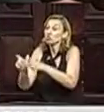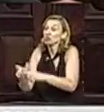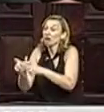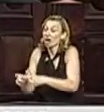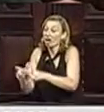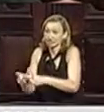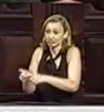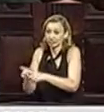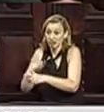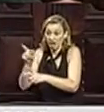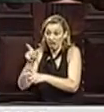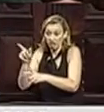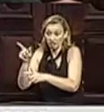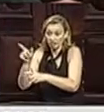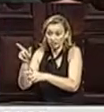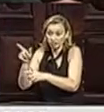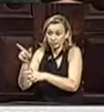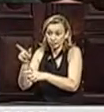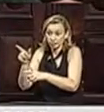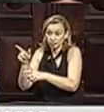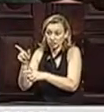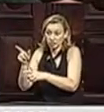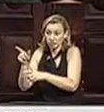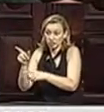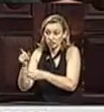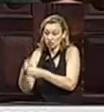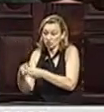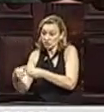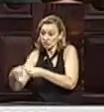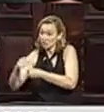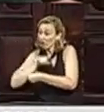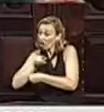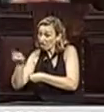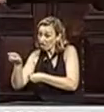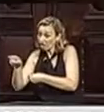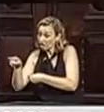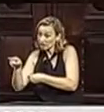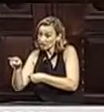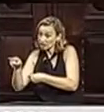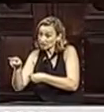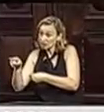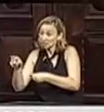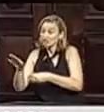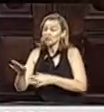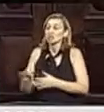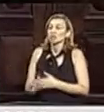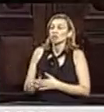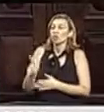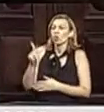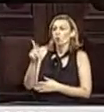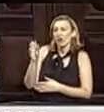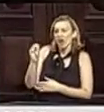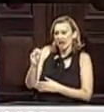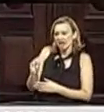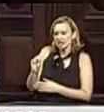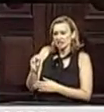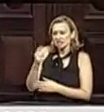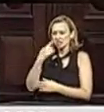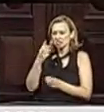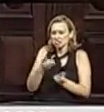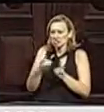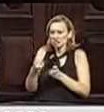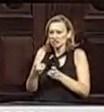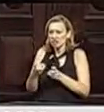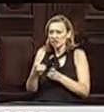22%. Mas não é só isso, para os municípios produtores. Em relação a Comgás, Osório, a